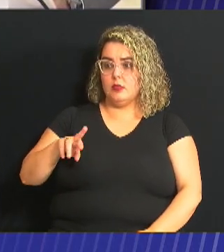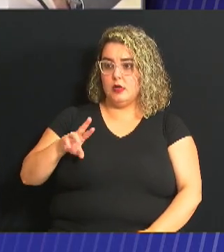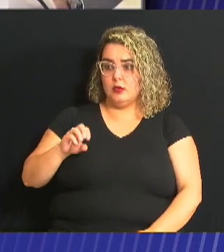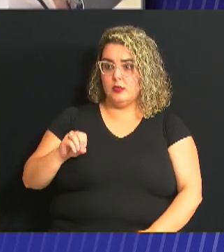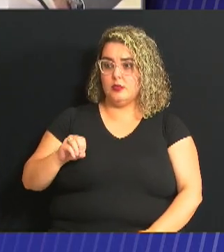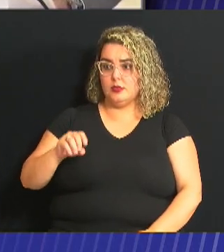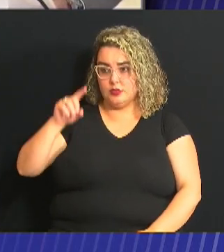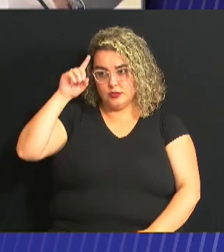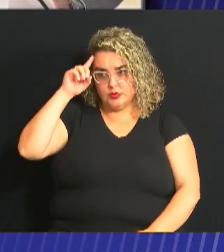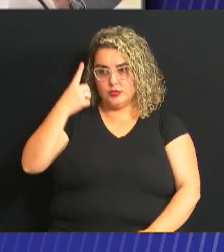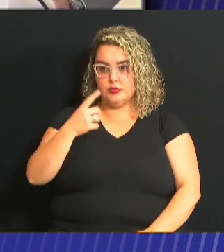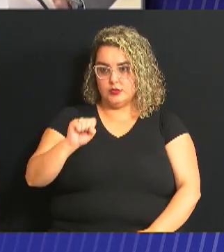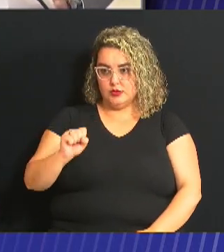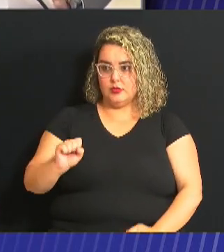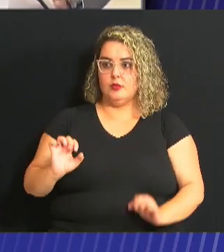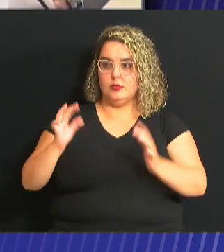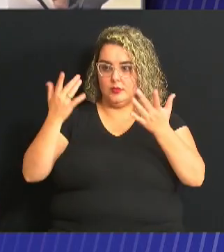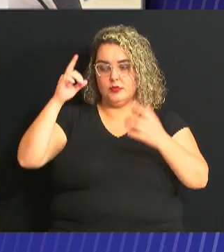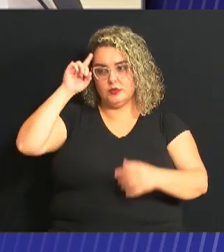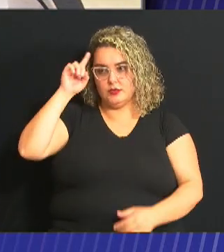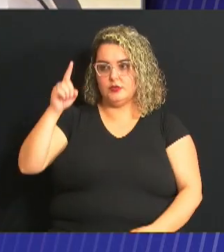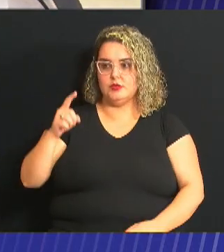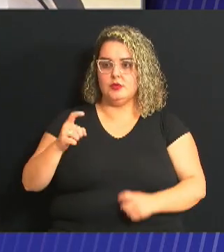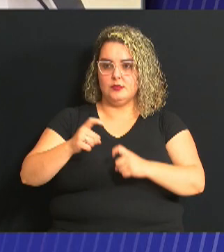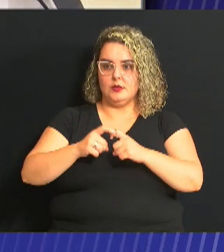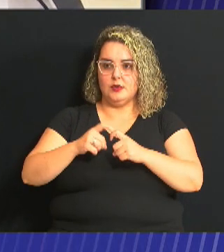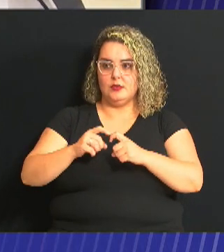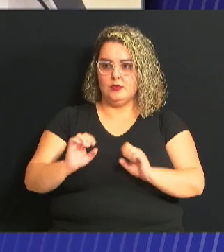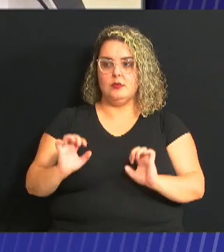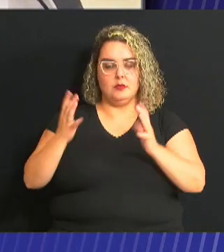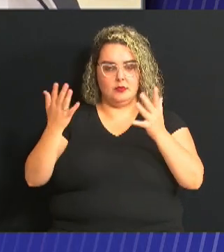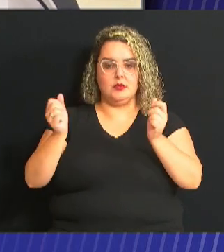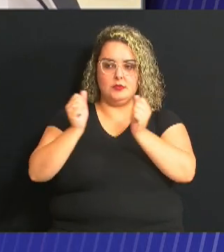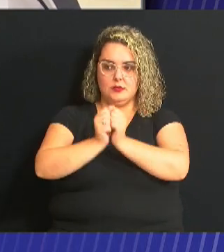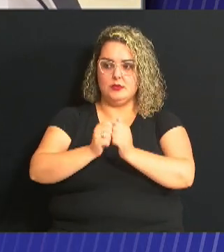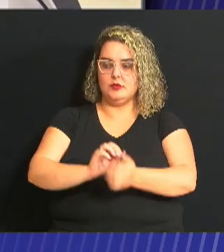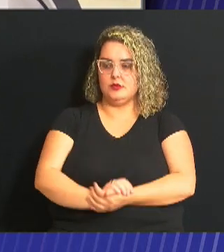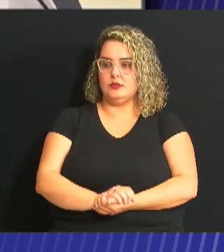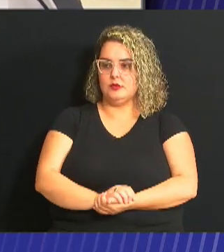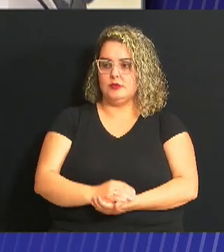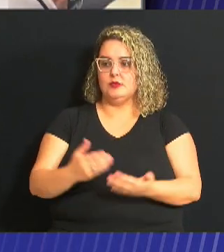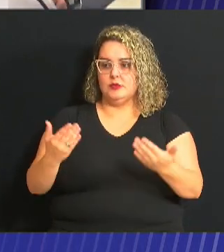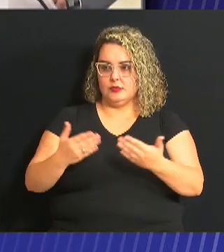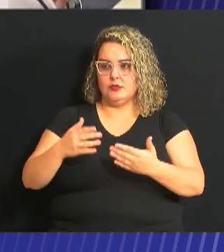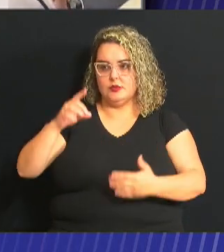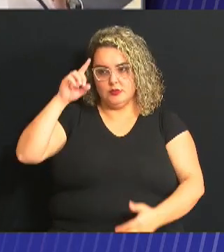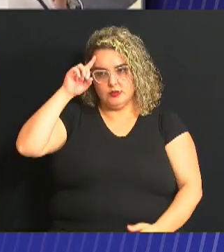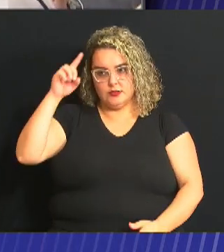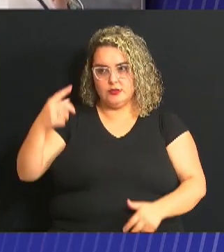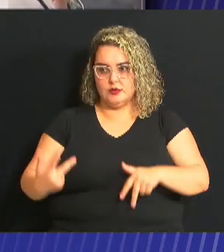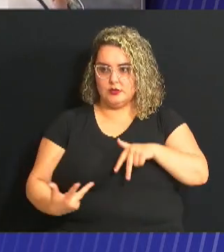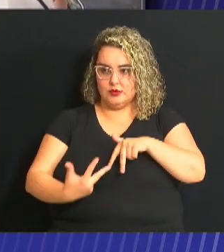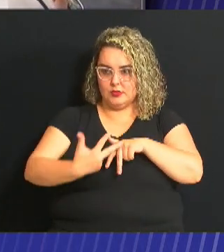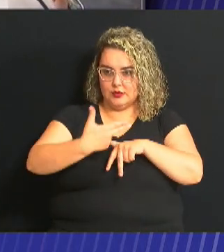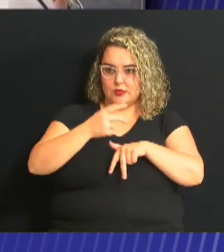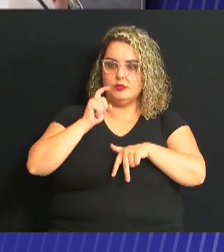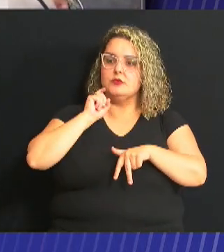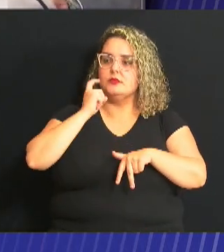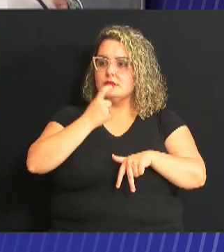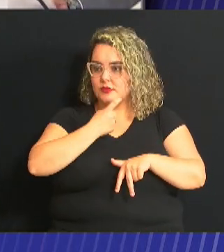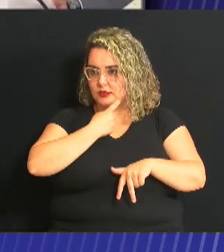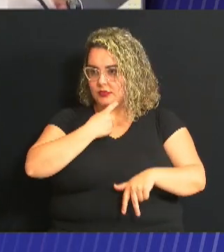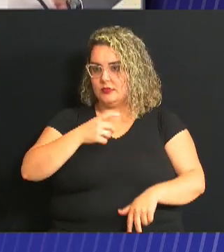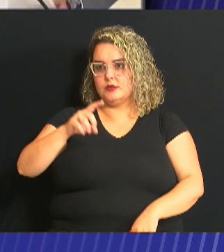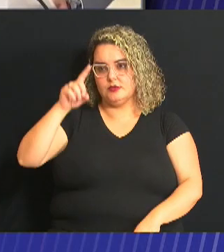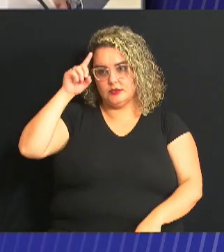comemorou o Dia do Médico, nós comemoramos juntos o Dia do Médico, e hoje é o Dia do Cirurgião Dentista. Hoje é o Dia Nacional do Cirurgião